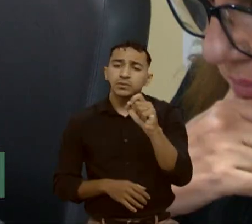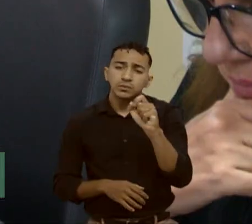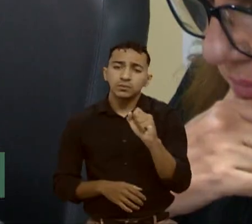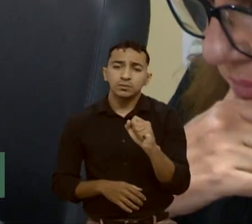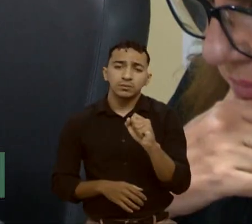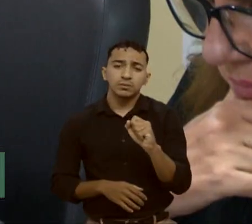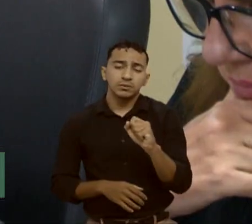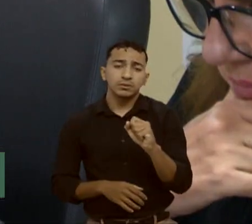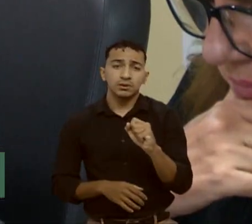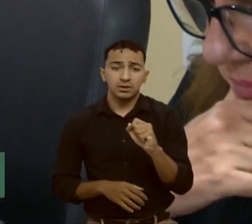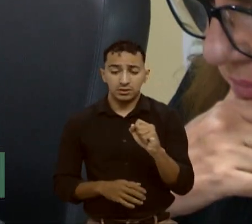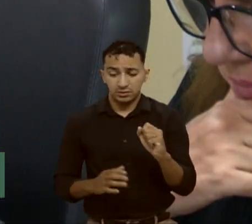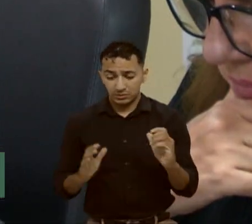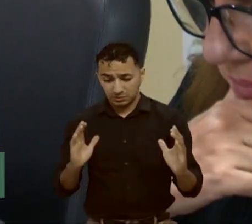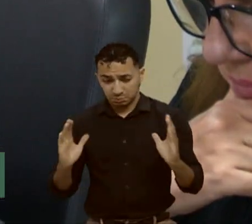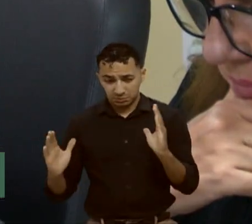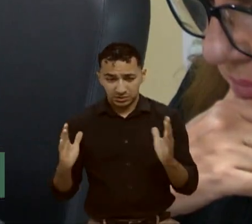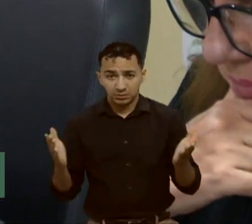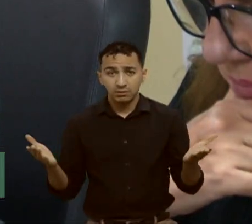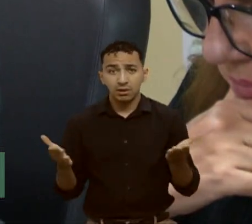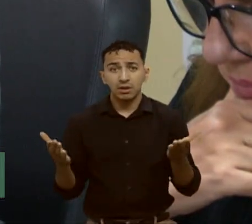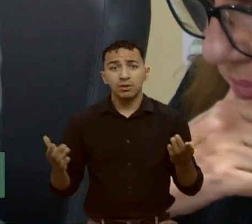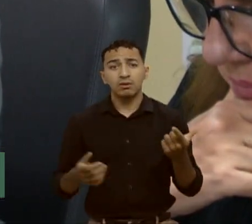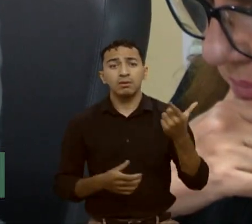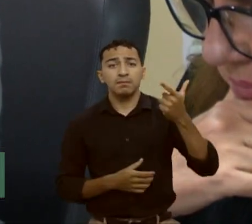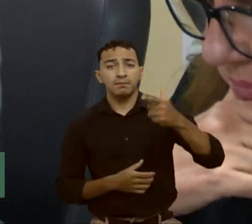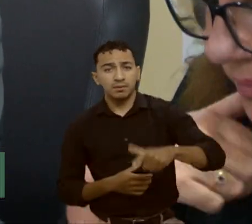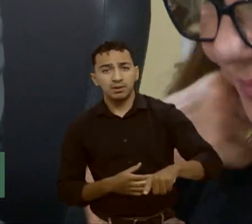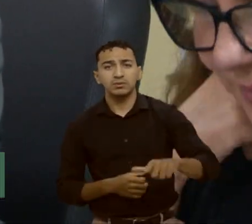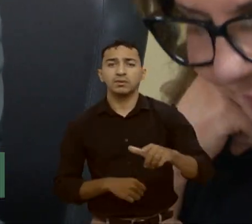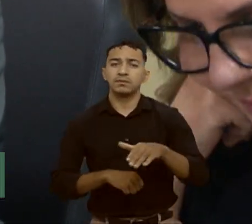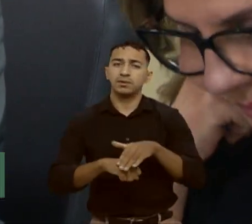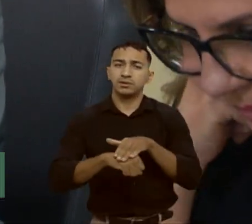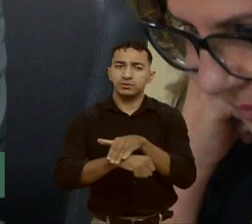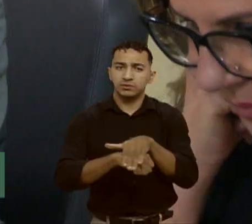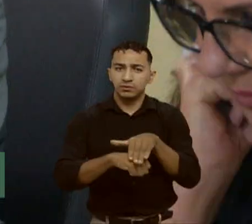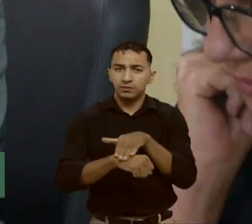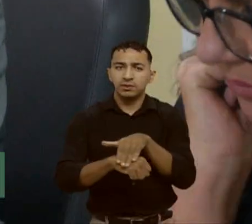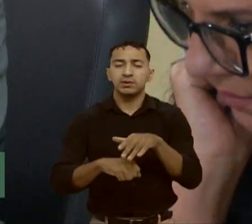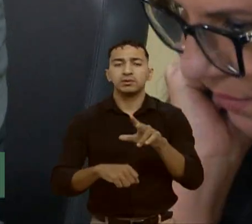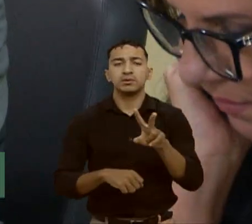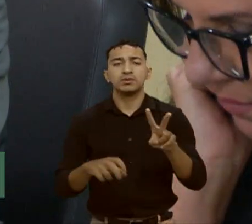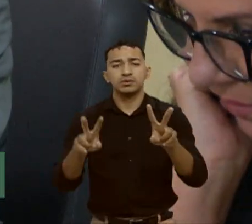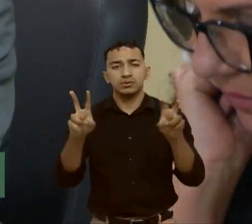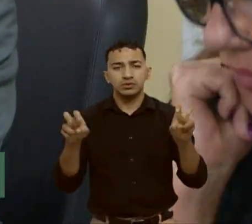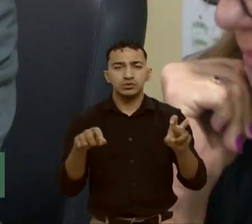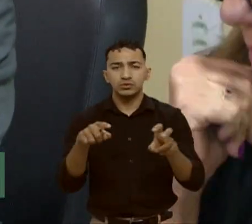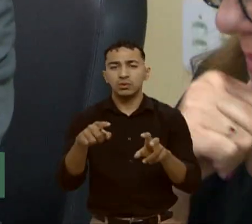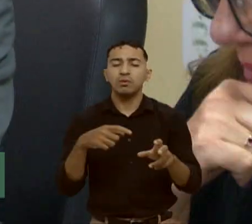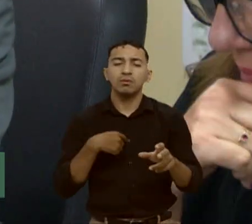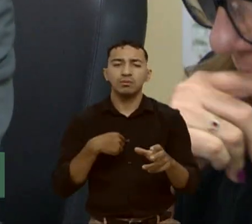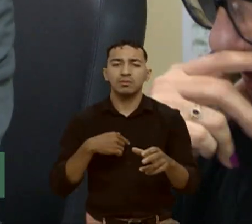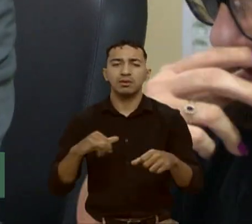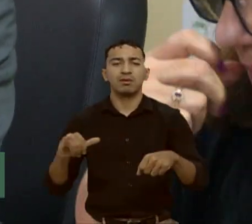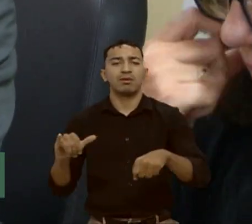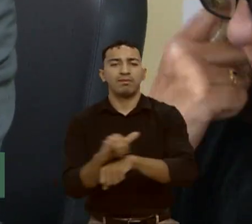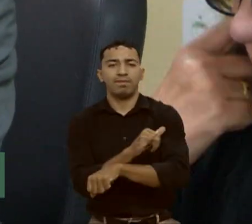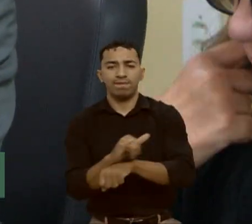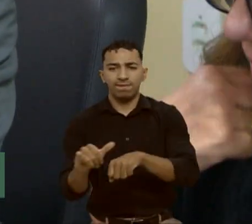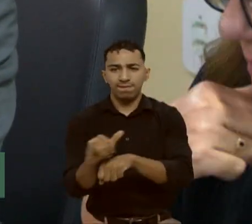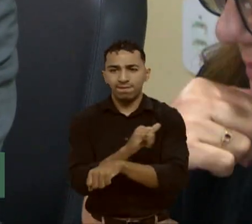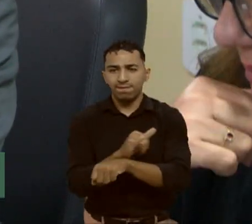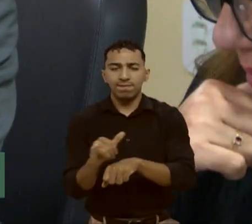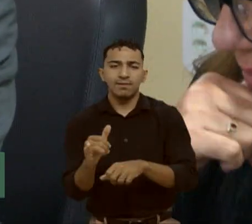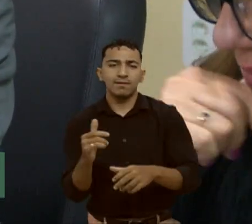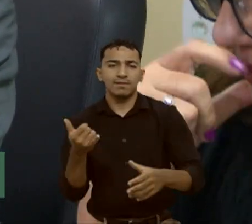aqui, mais uma vez, conversando sobre práticas abusivas e não devemos aqui... A doutora Valéria sempre